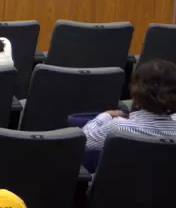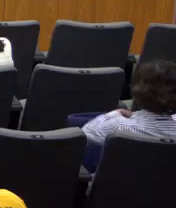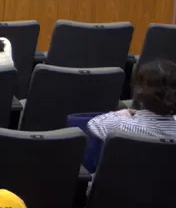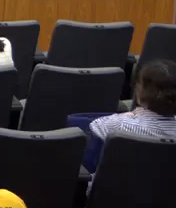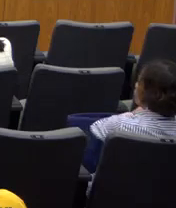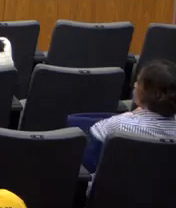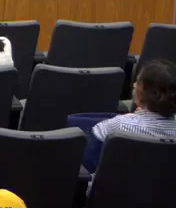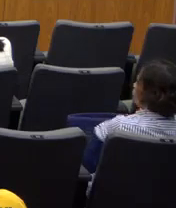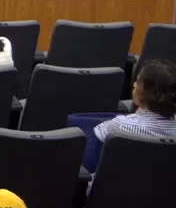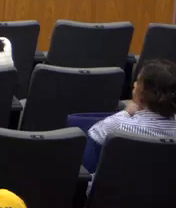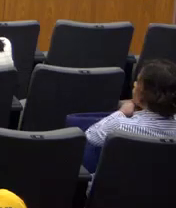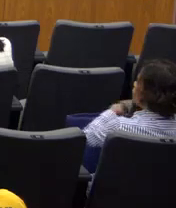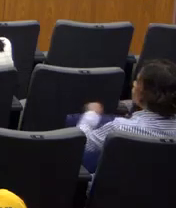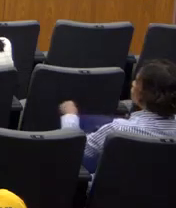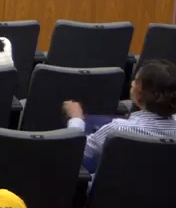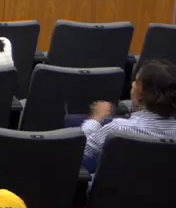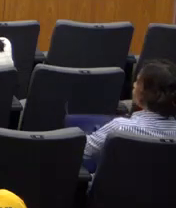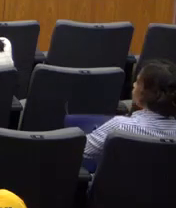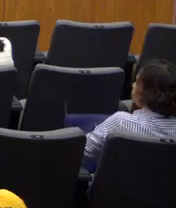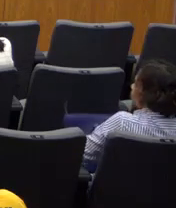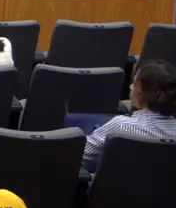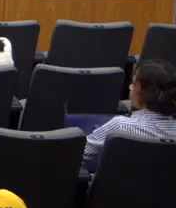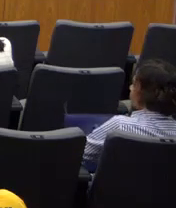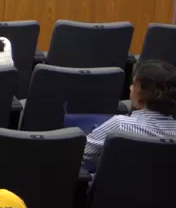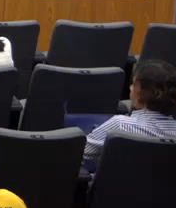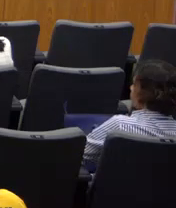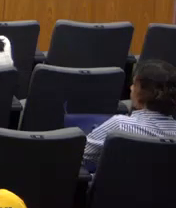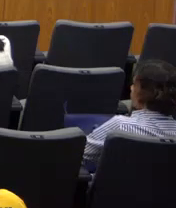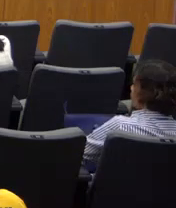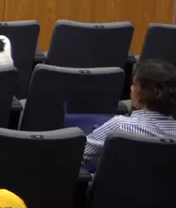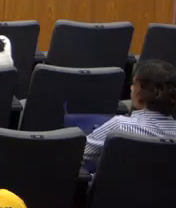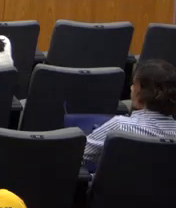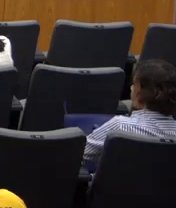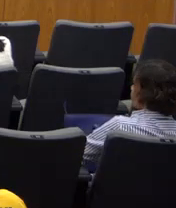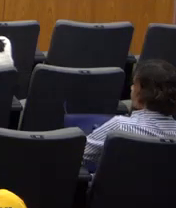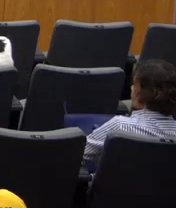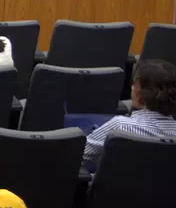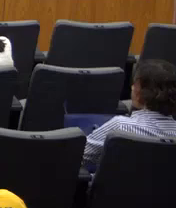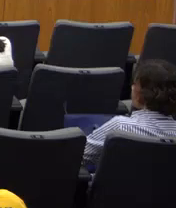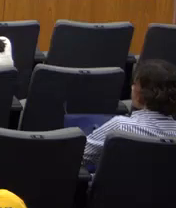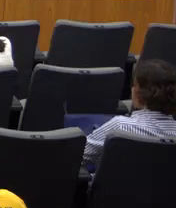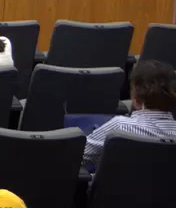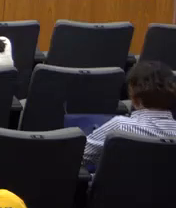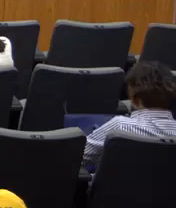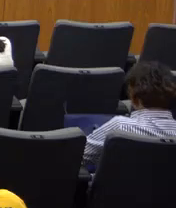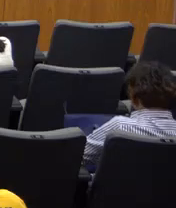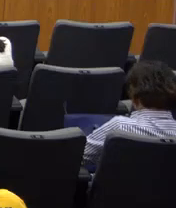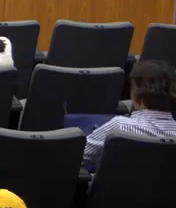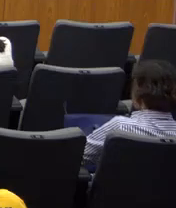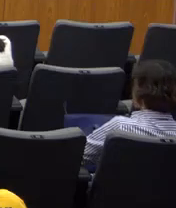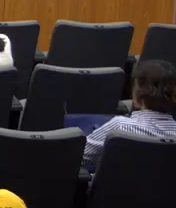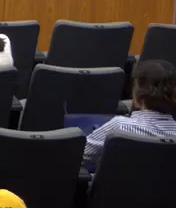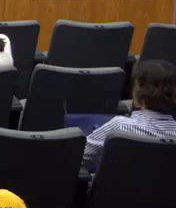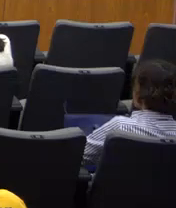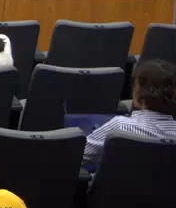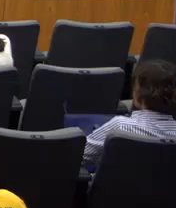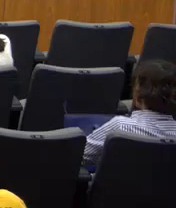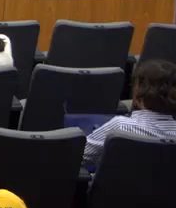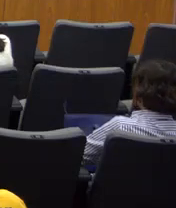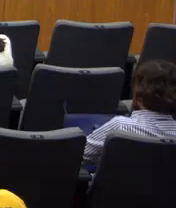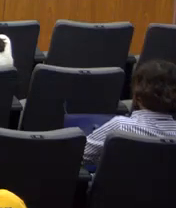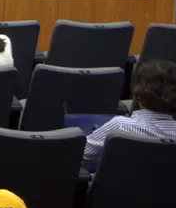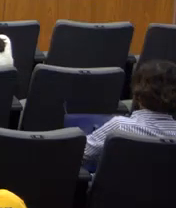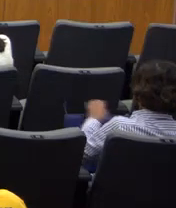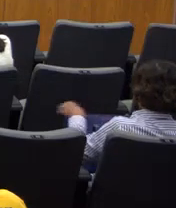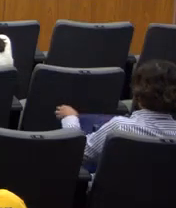contamos então com a participação do público agora também online sobre a presidência do deputado